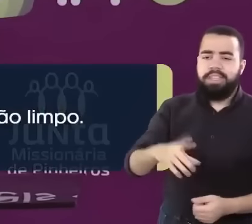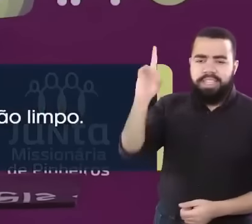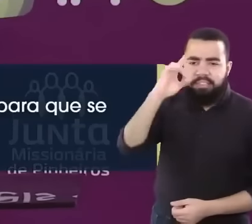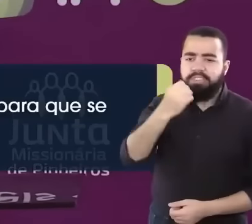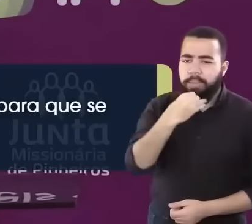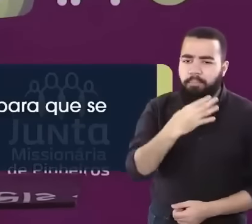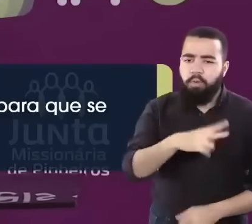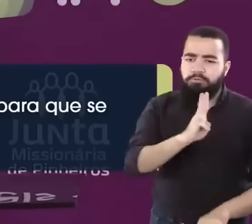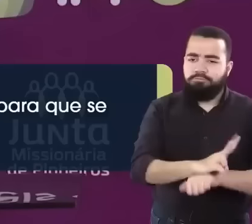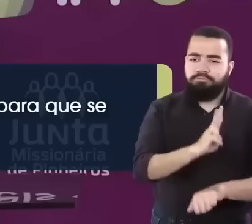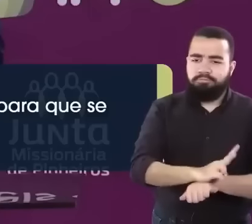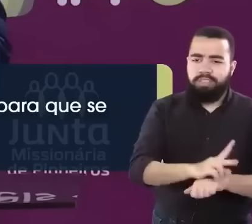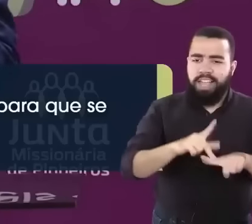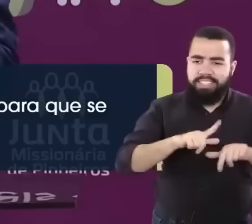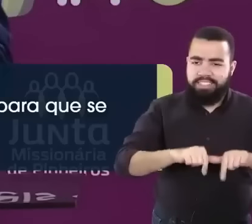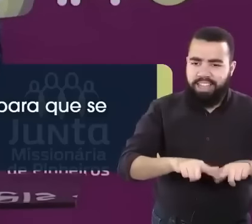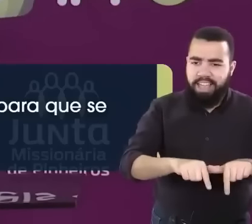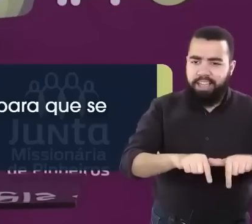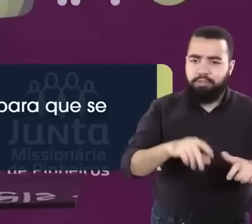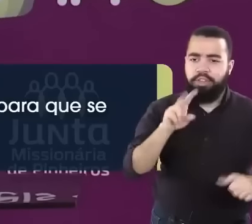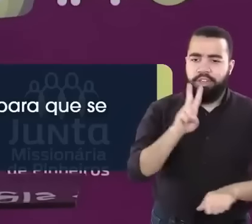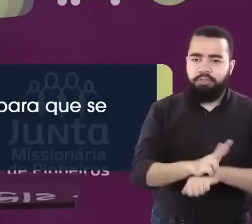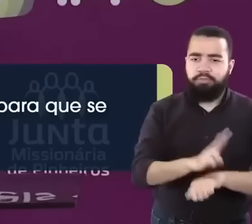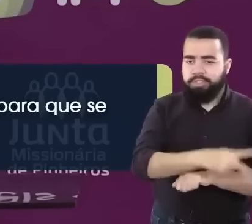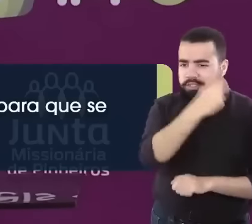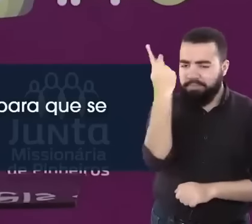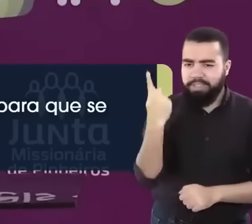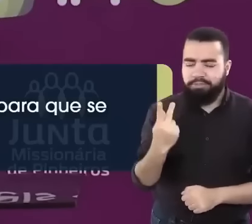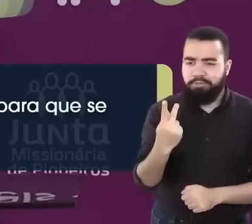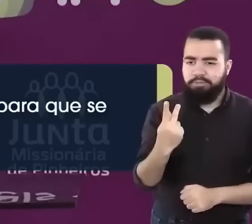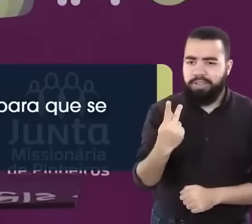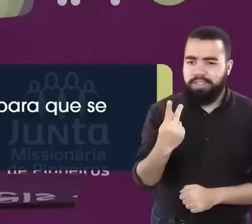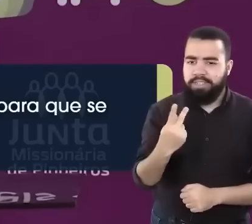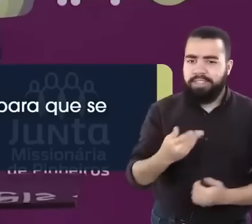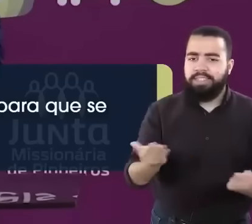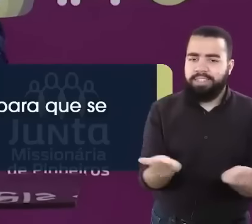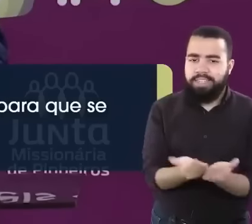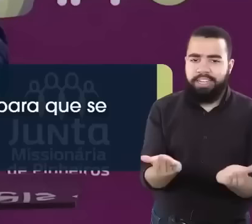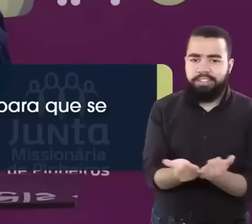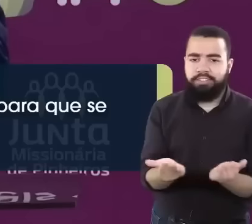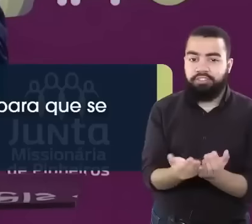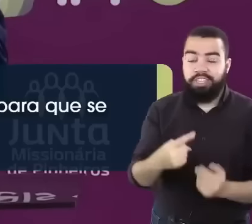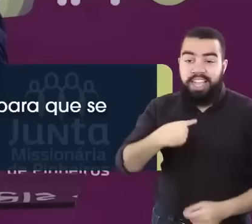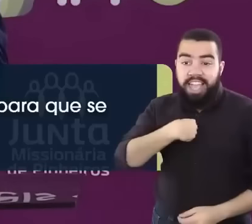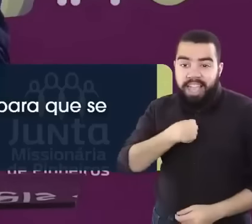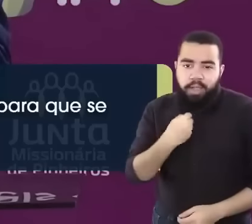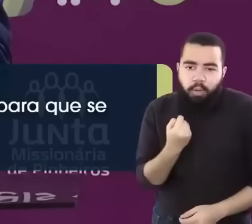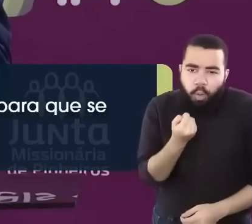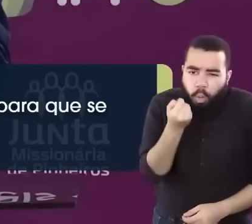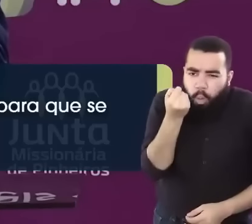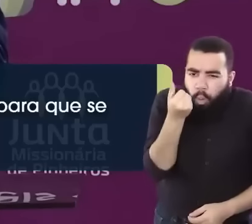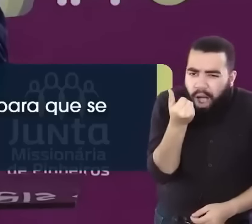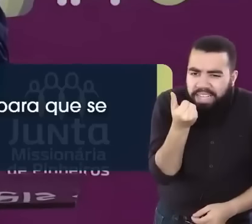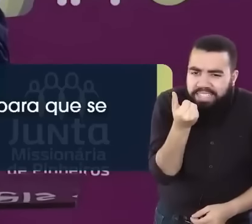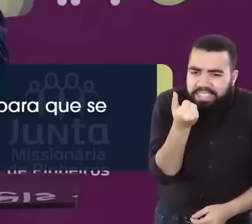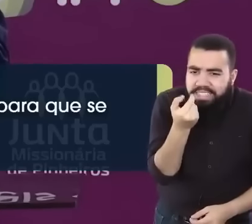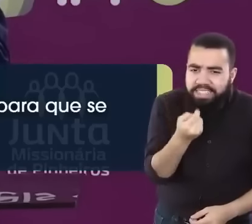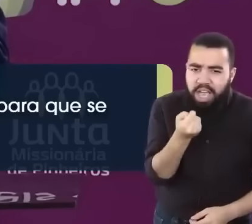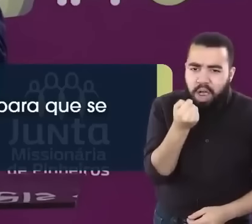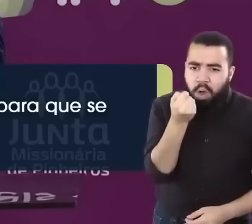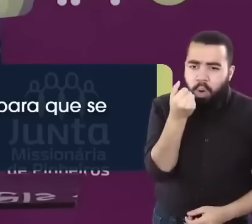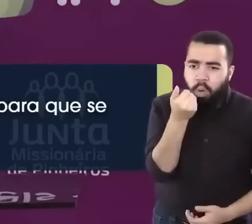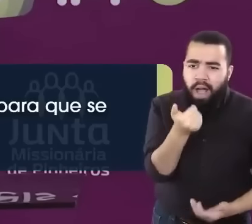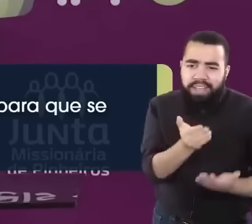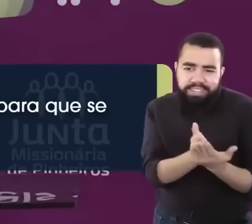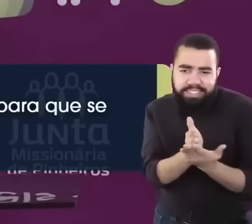Limpo quanto a mim porém quase me ralar os pés pouco faltou para que eu para que se